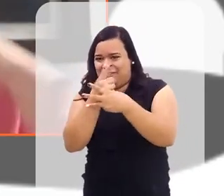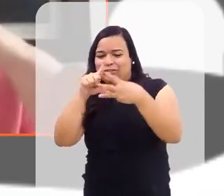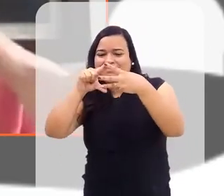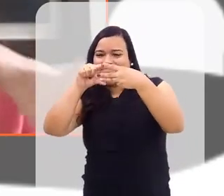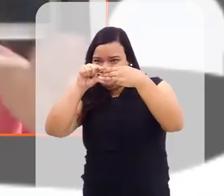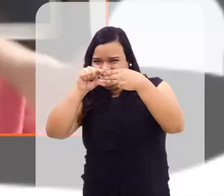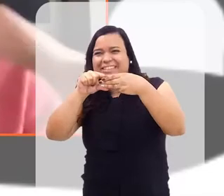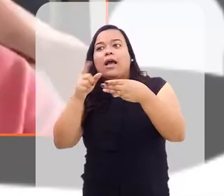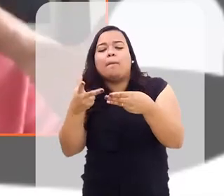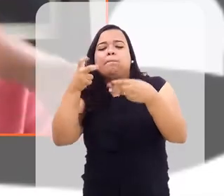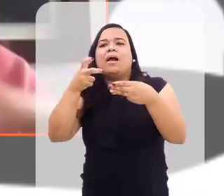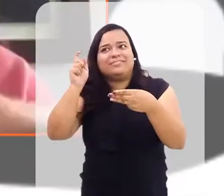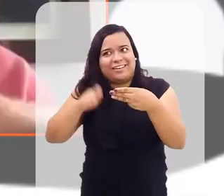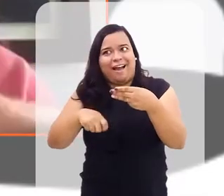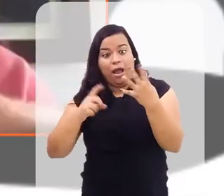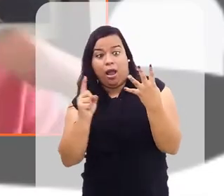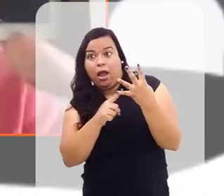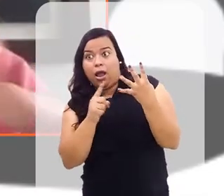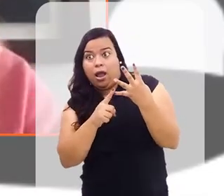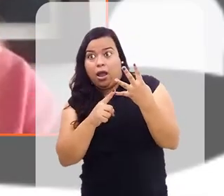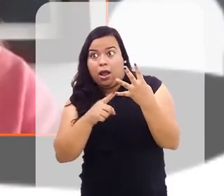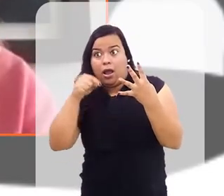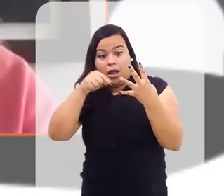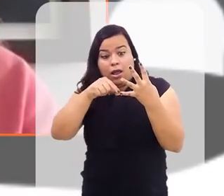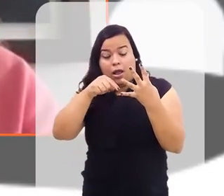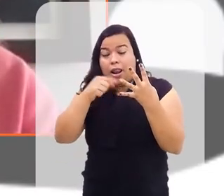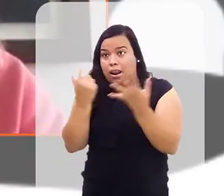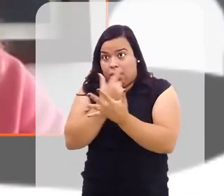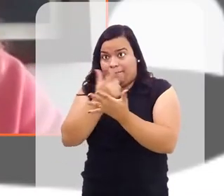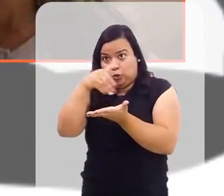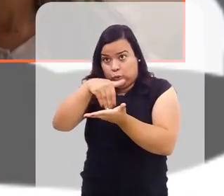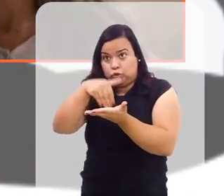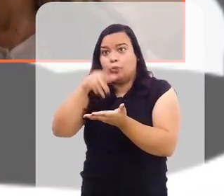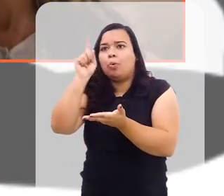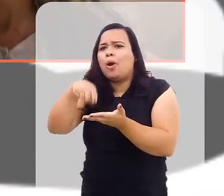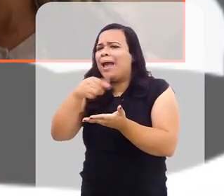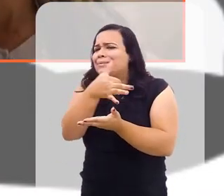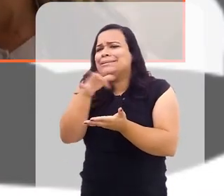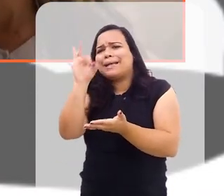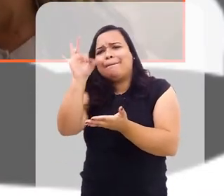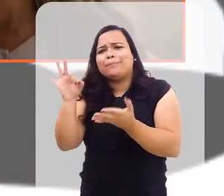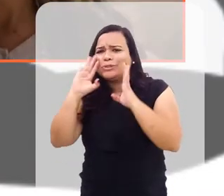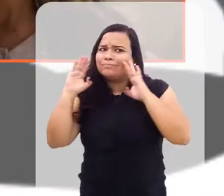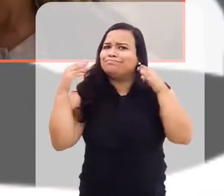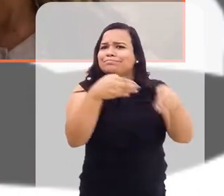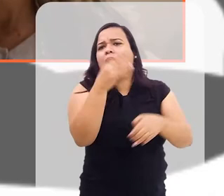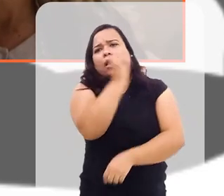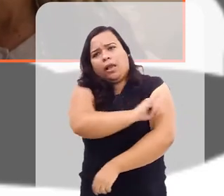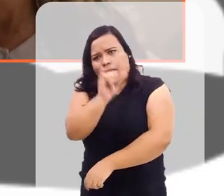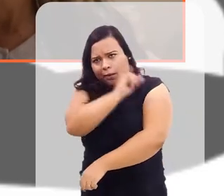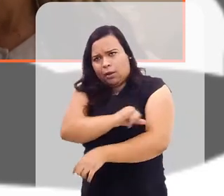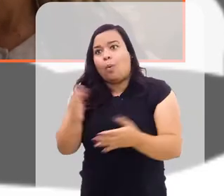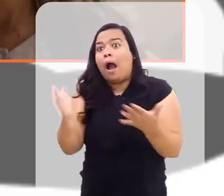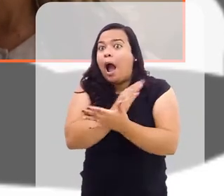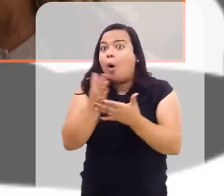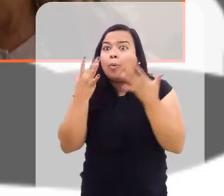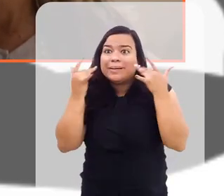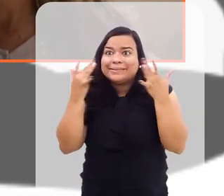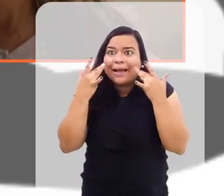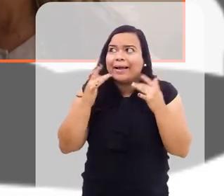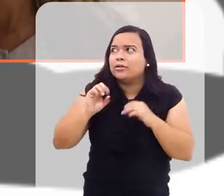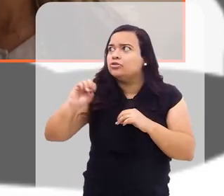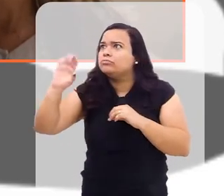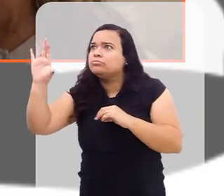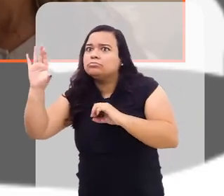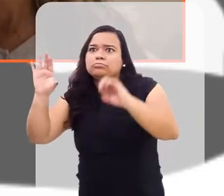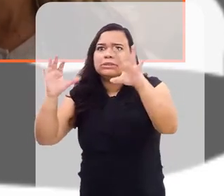ele é basicamente 100% ambientado no Rio de Janeiro, com algumas cenas um pouquinho